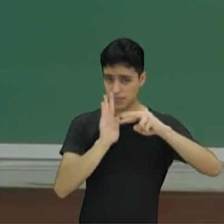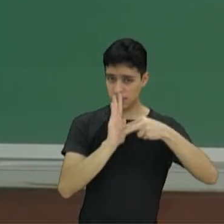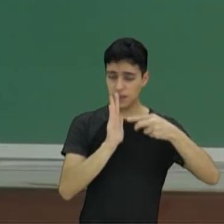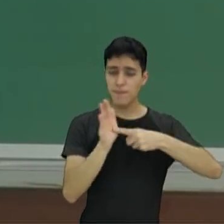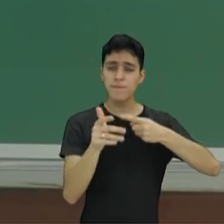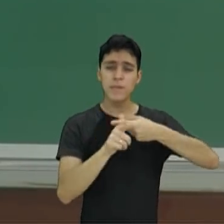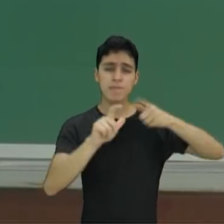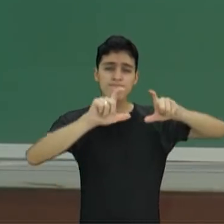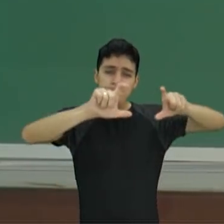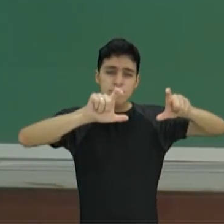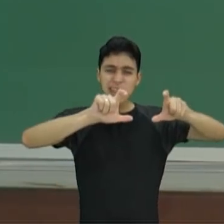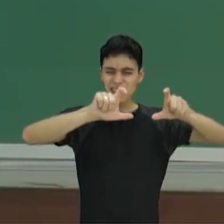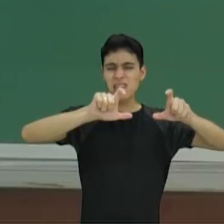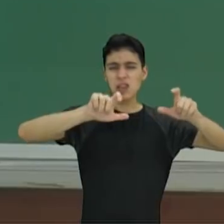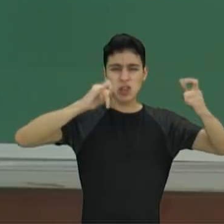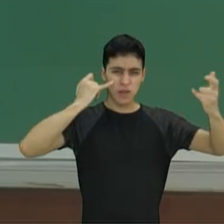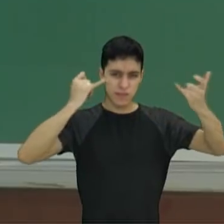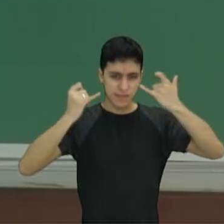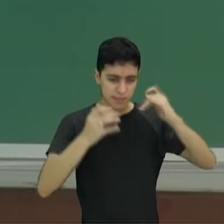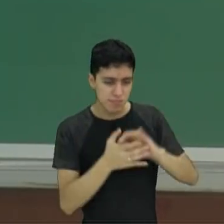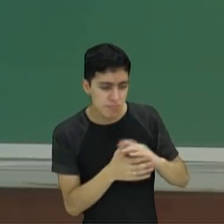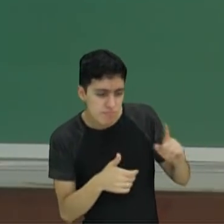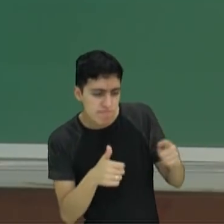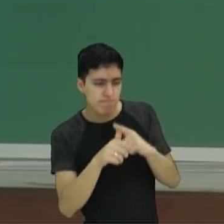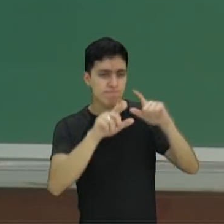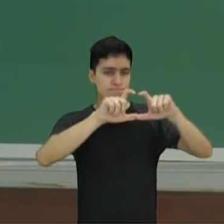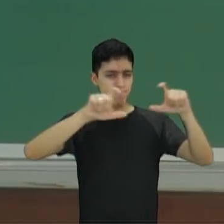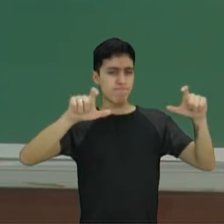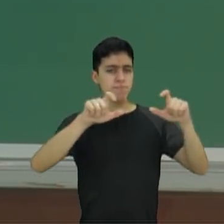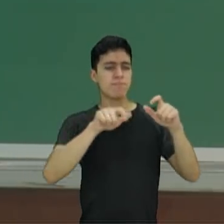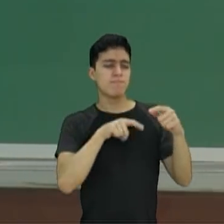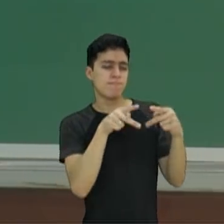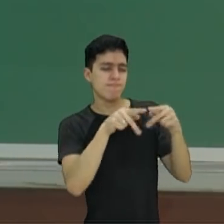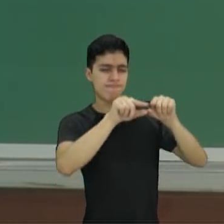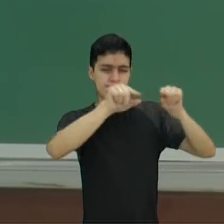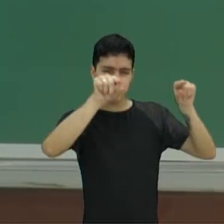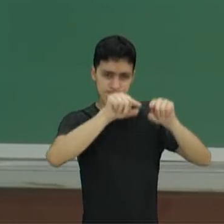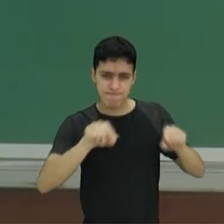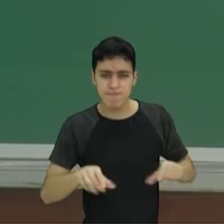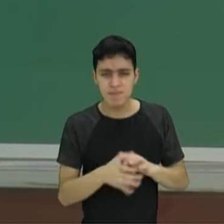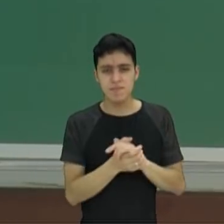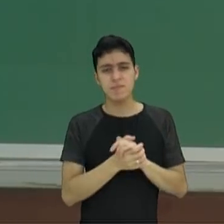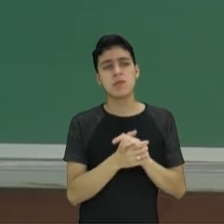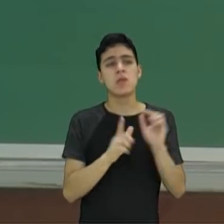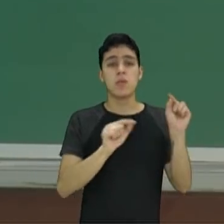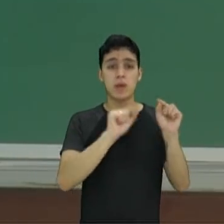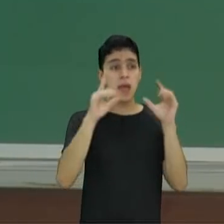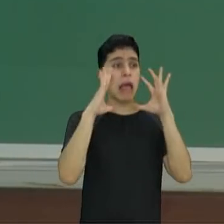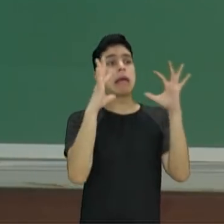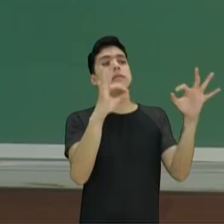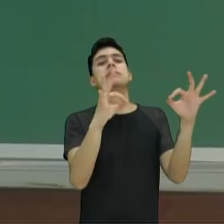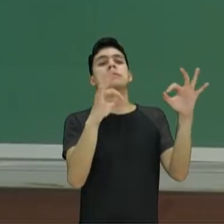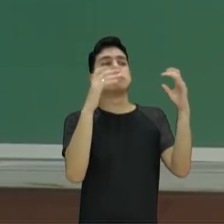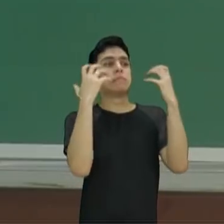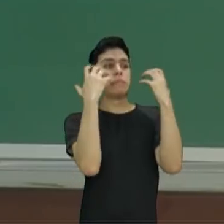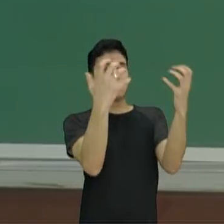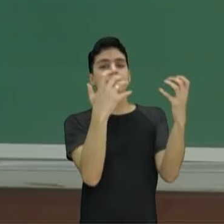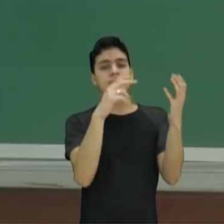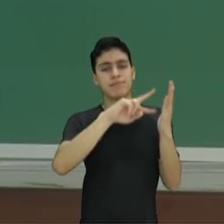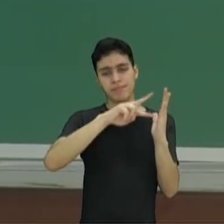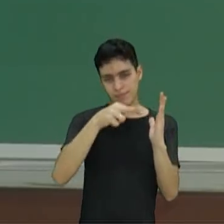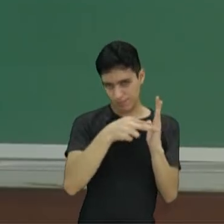uma notícia, geralmente o primeiro parágrafo, com 2 linhas, posto em destaque, que fornece